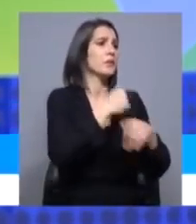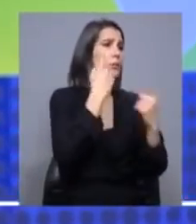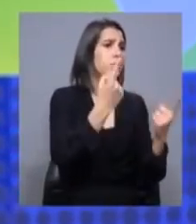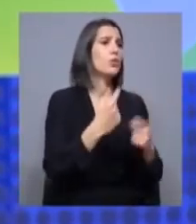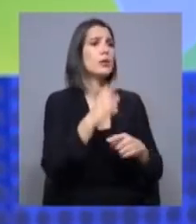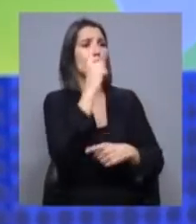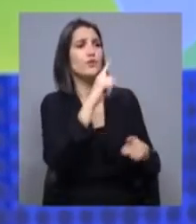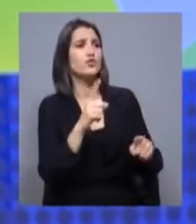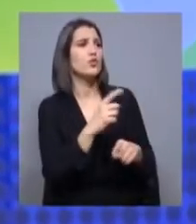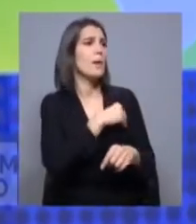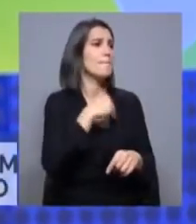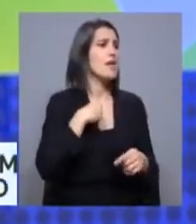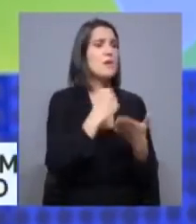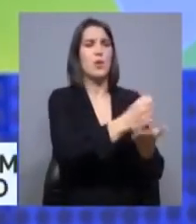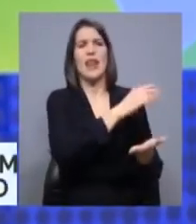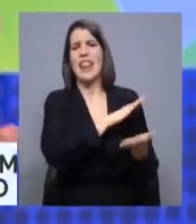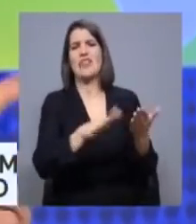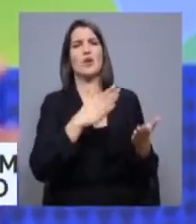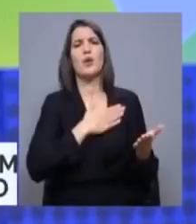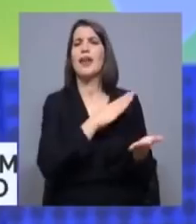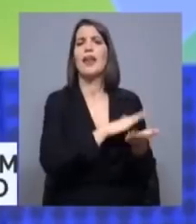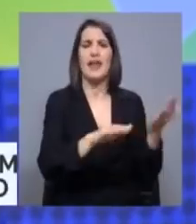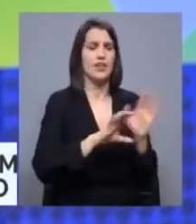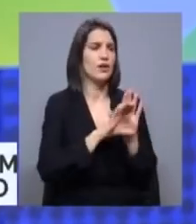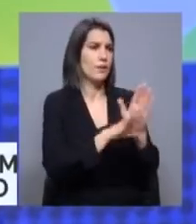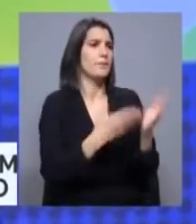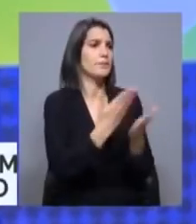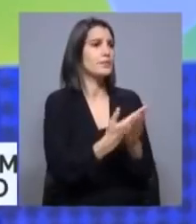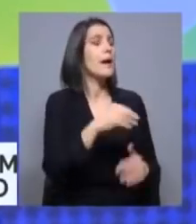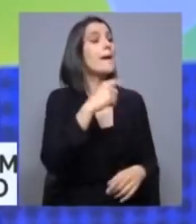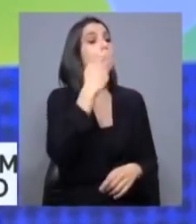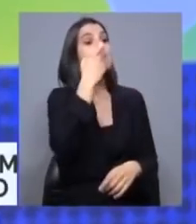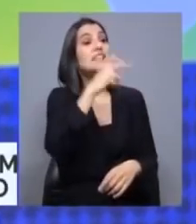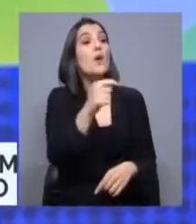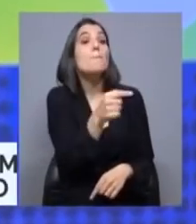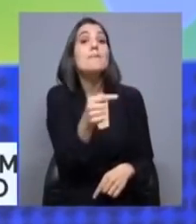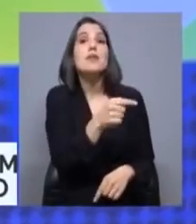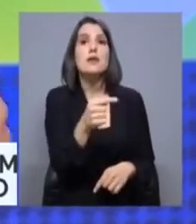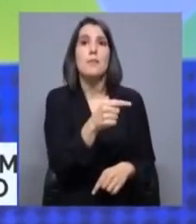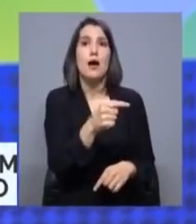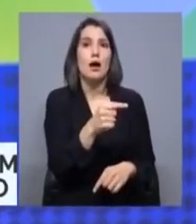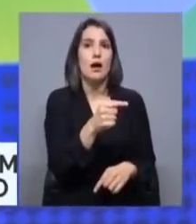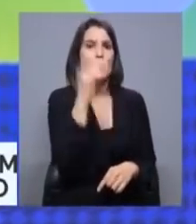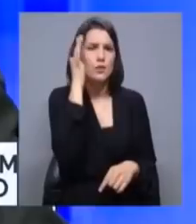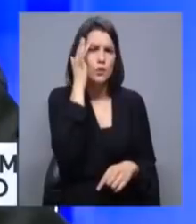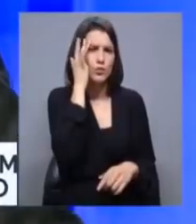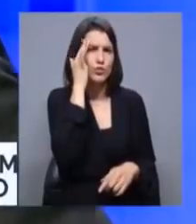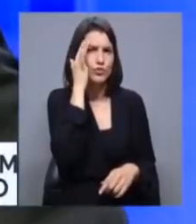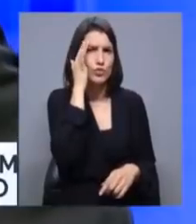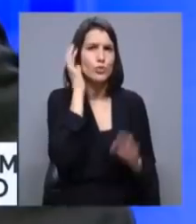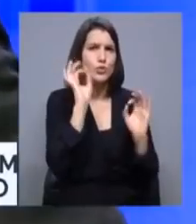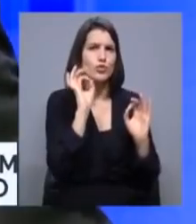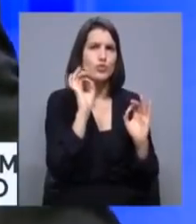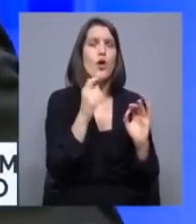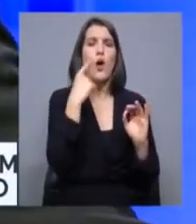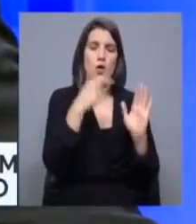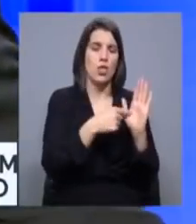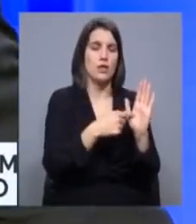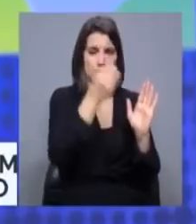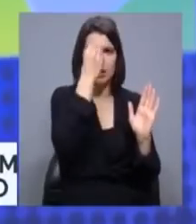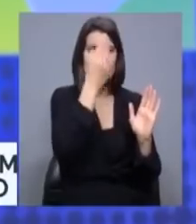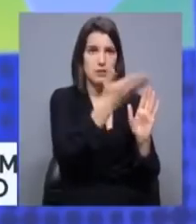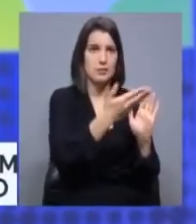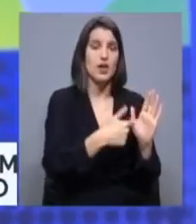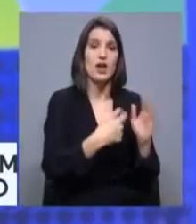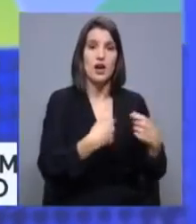administração pública para os professores para os médicos não quero nada chega por uma pensão mínima garantida os números com números com números tão desgastante pois não